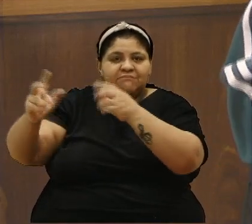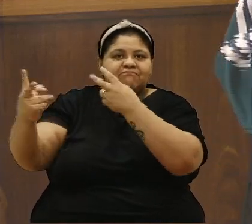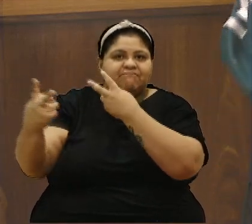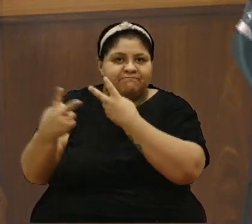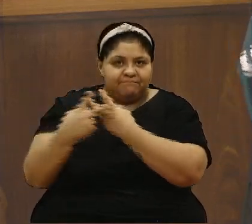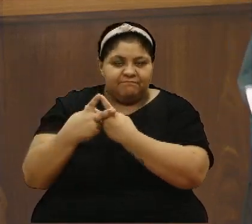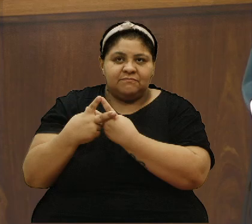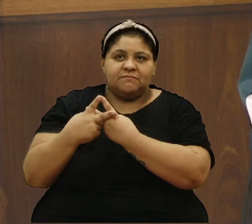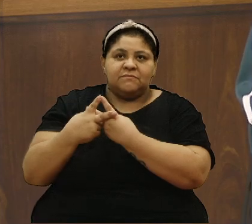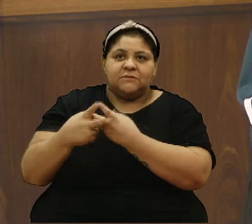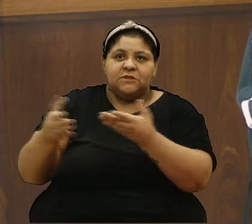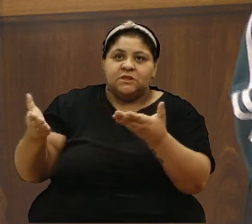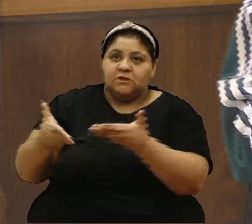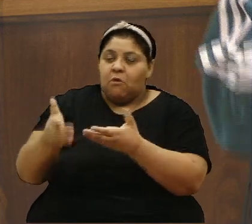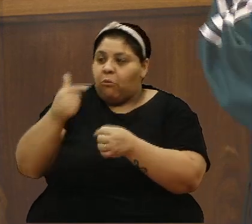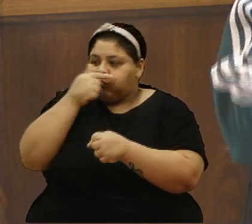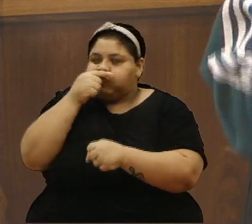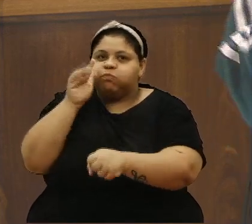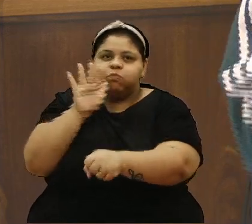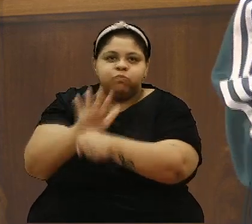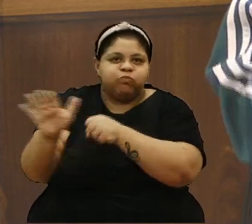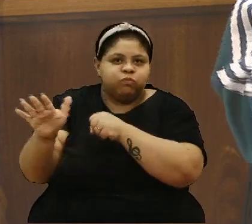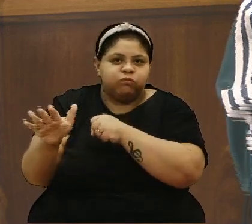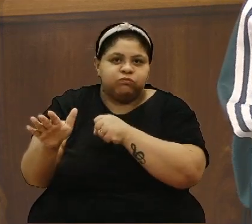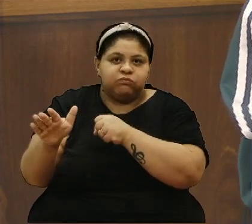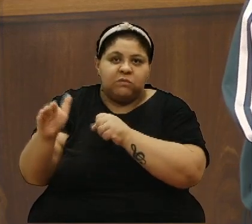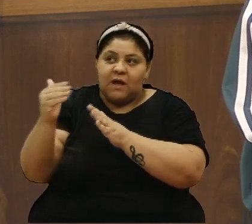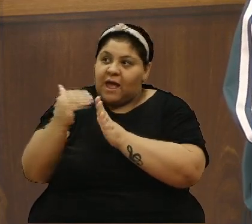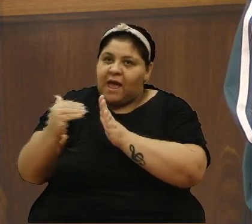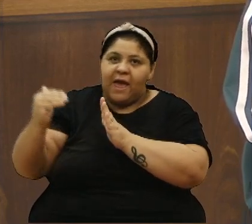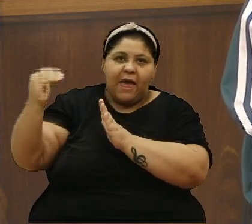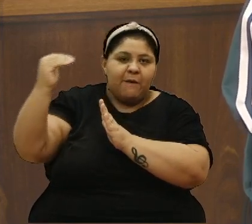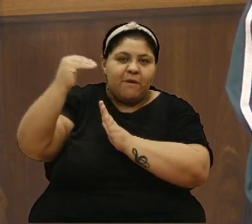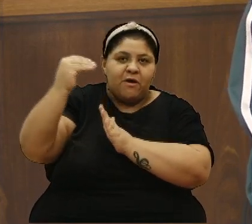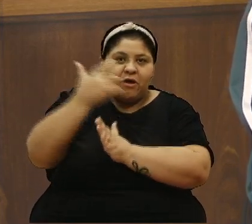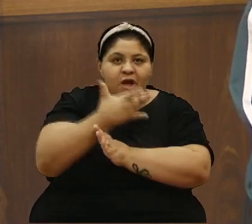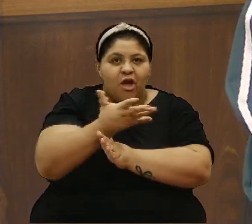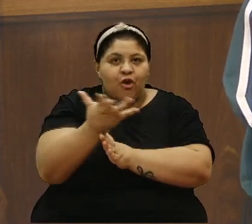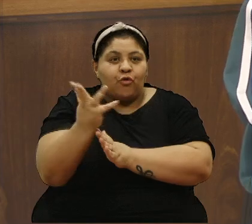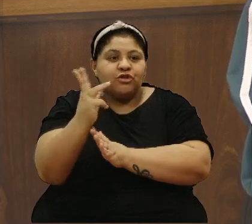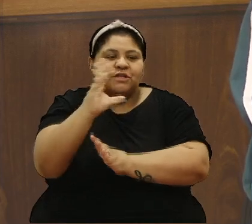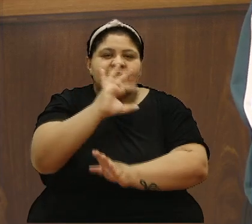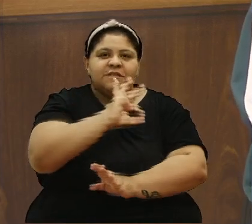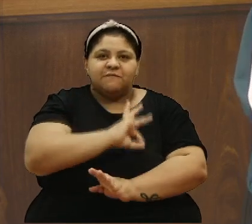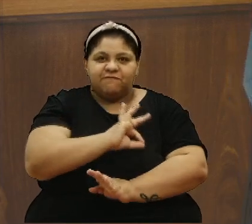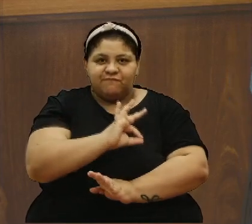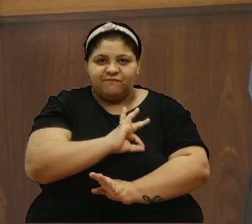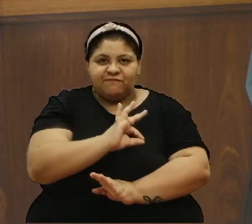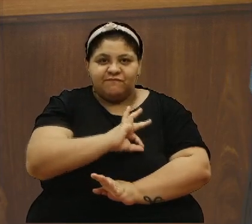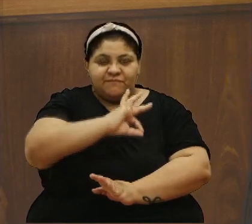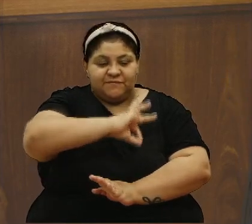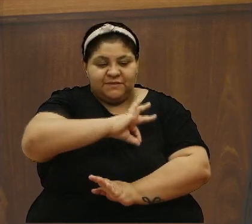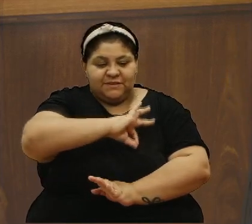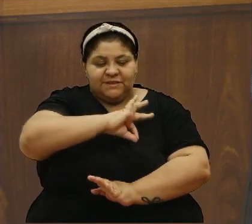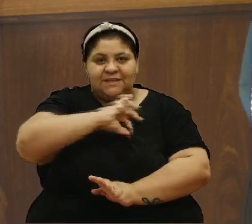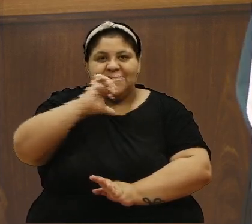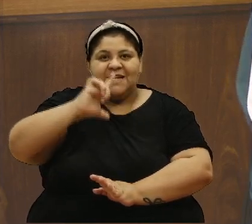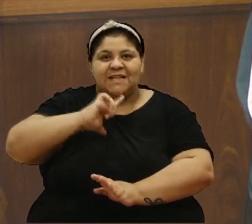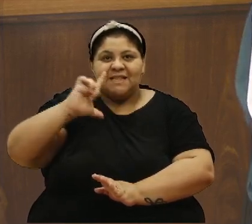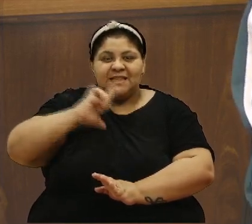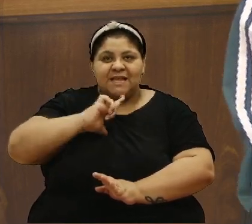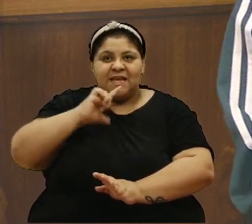penitenciárias que estão em superlotação é muito maior do que a quantidade de policiais que a gente tem ali para cumprir